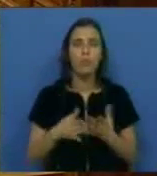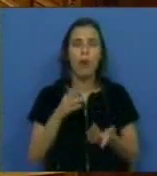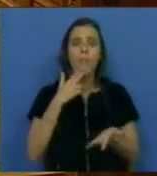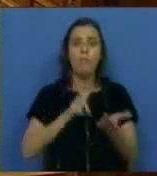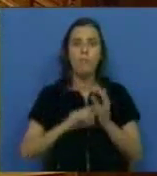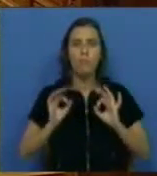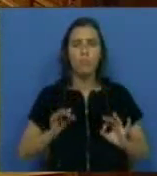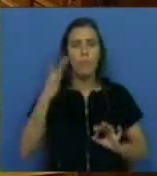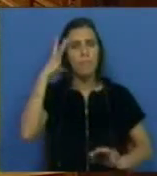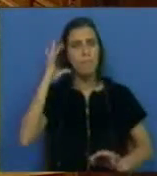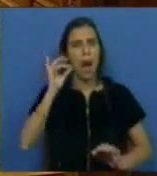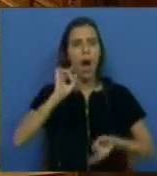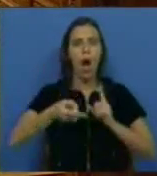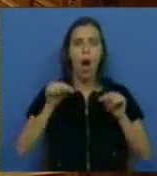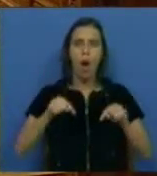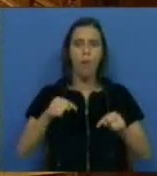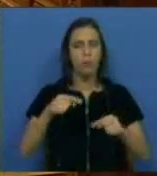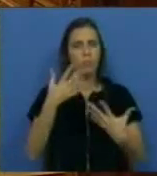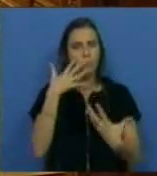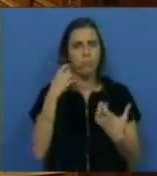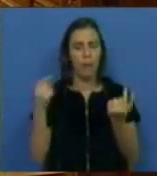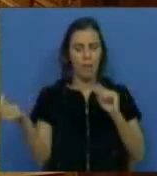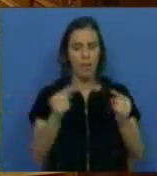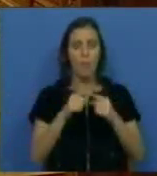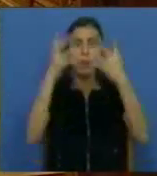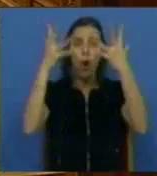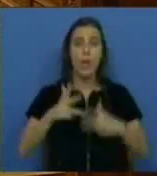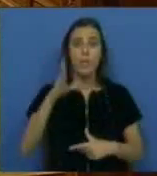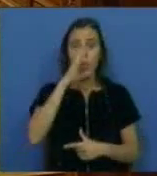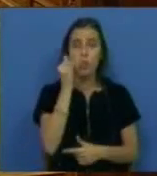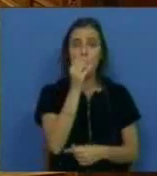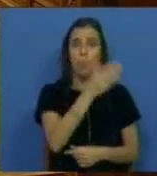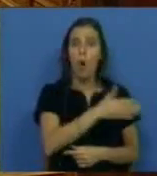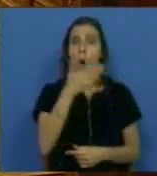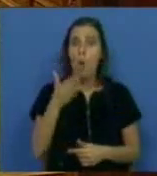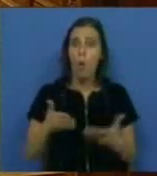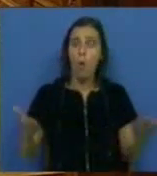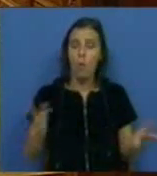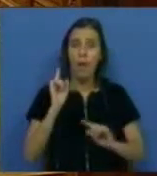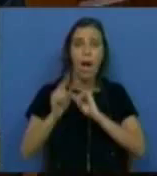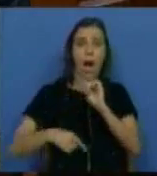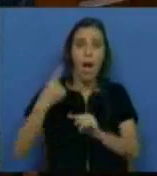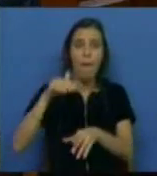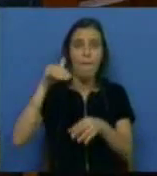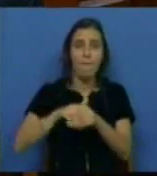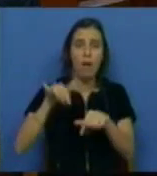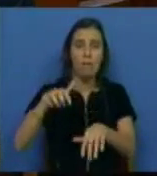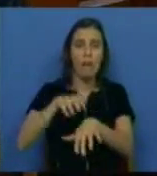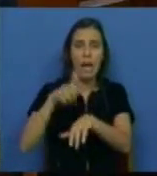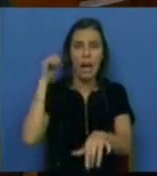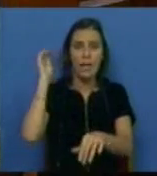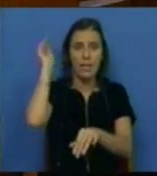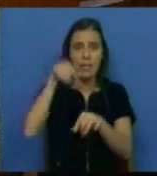O que verdadeiramente marca este debate parlamentar do Orçamento de Estado para 2011 é que o que amanhã será votado nesta